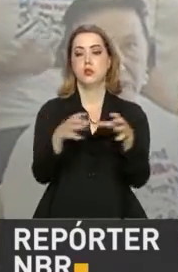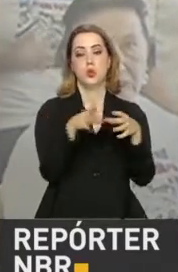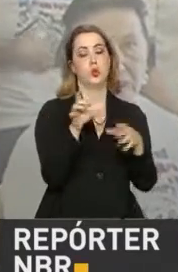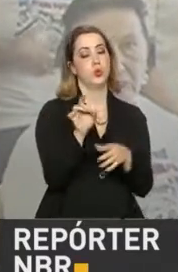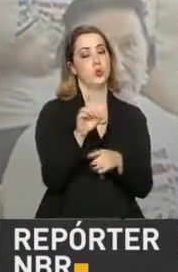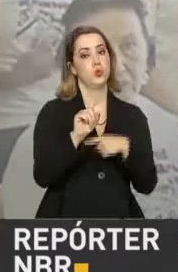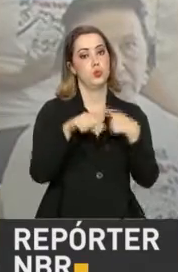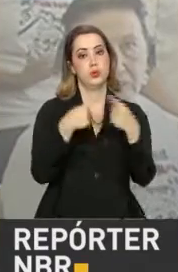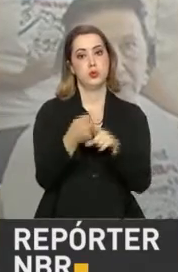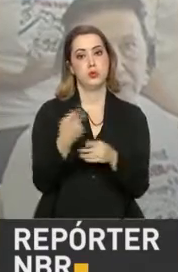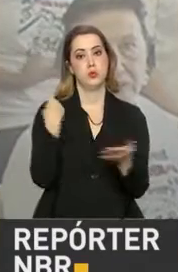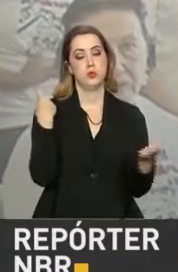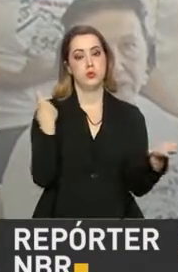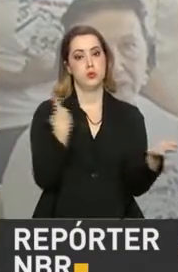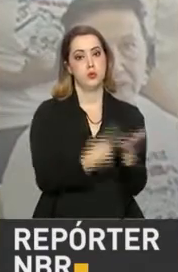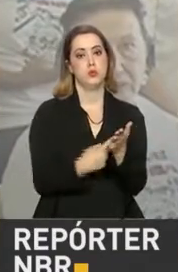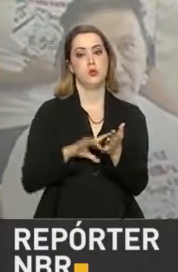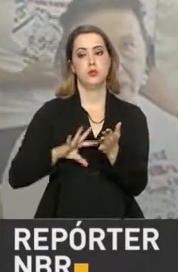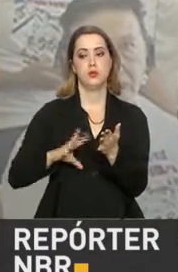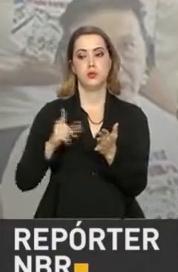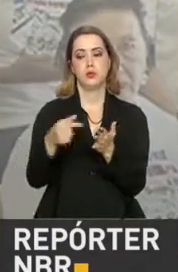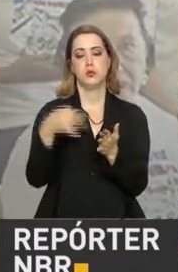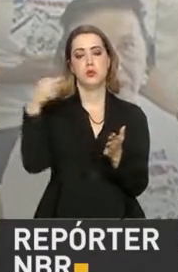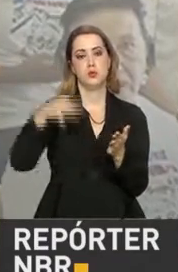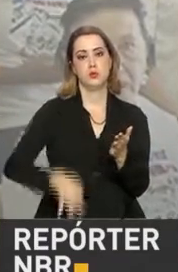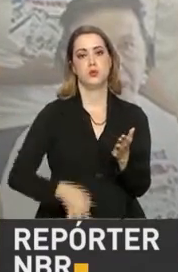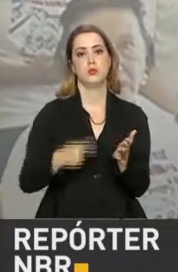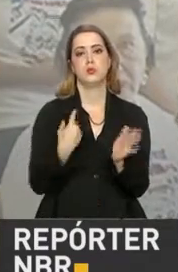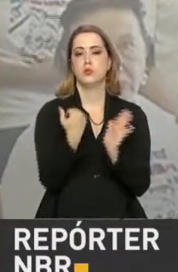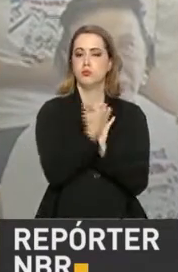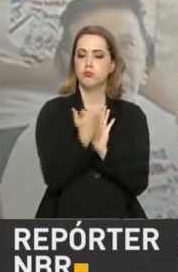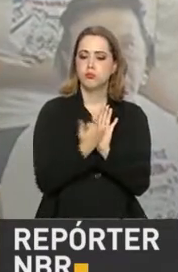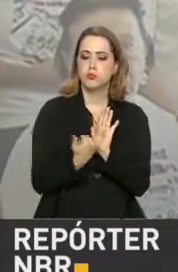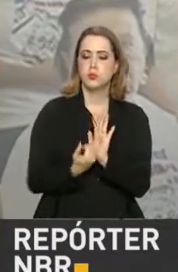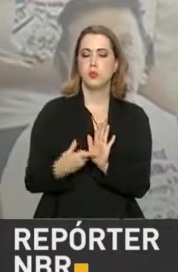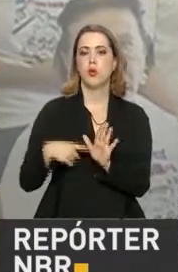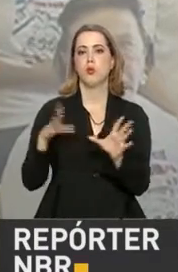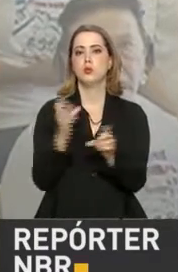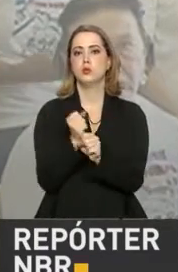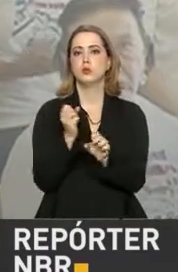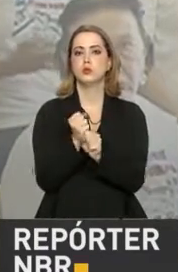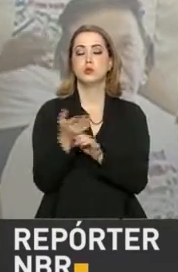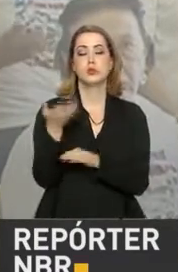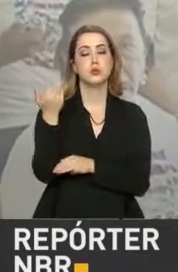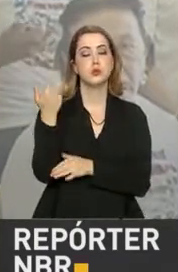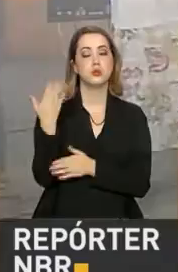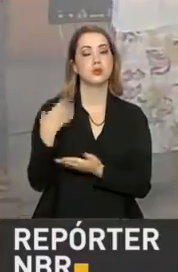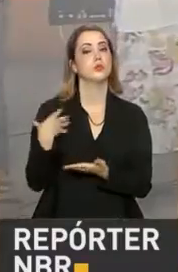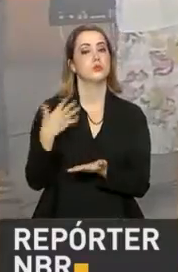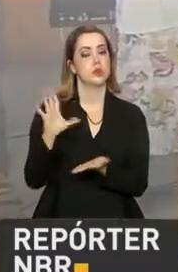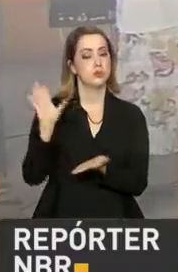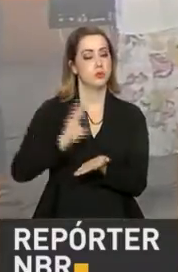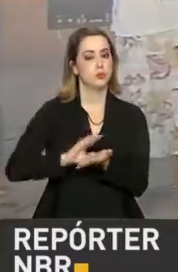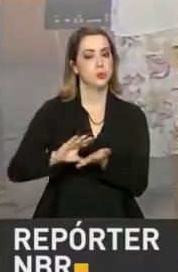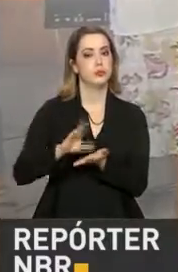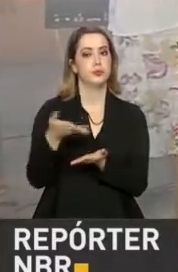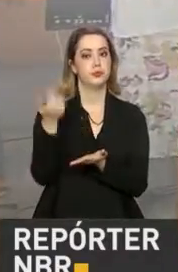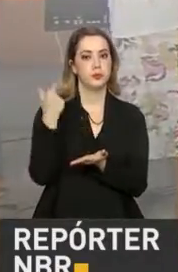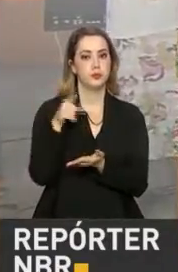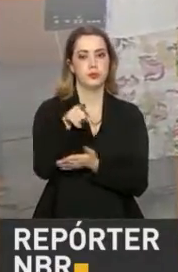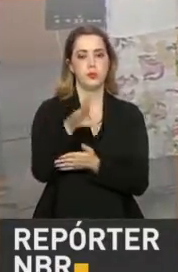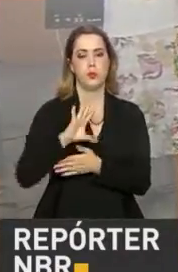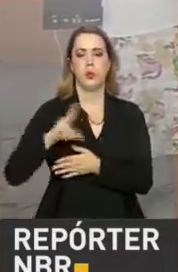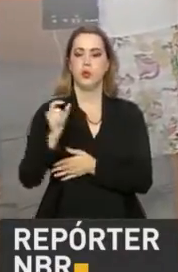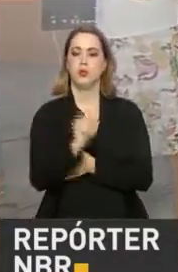dinheiro quando comprovar que está tudo em ordem com a prestação de contas de parcelas anteriores em todo o país são mais